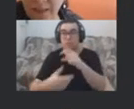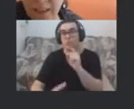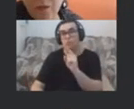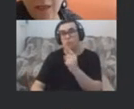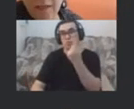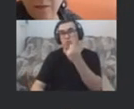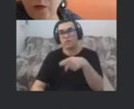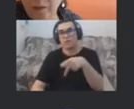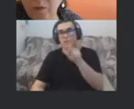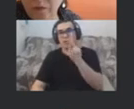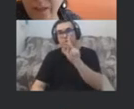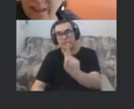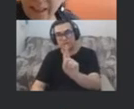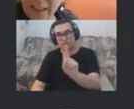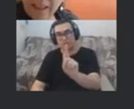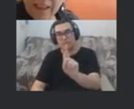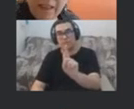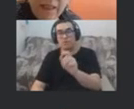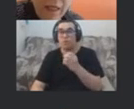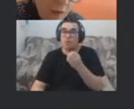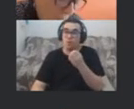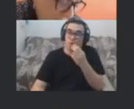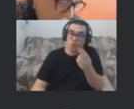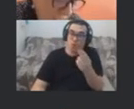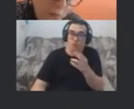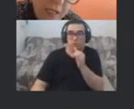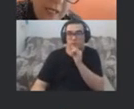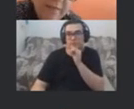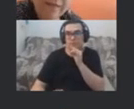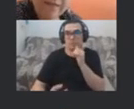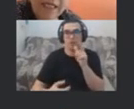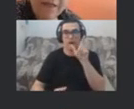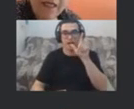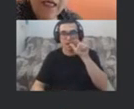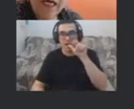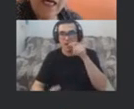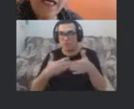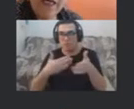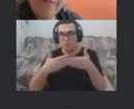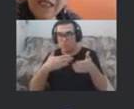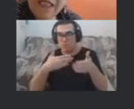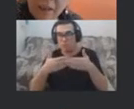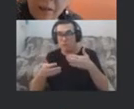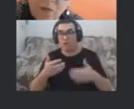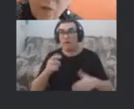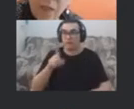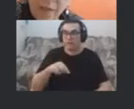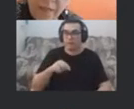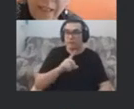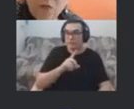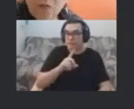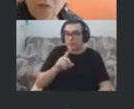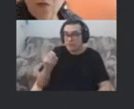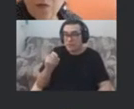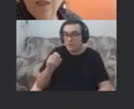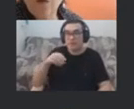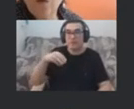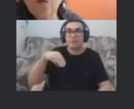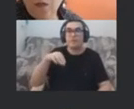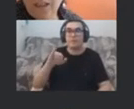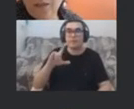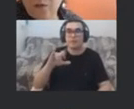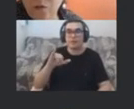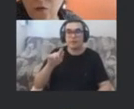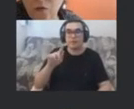miligramas, também pode significar, se for amostra líquida, pode significar 100 miligramas do elemento